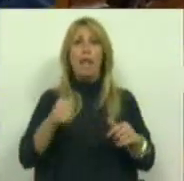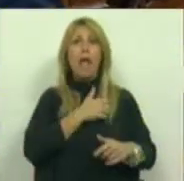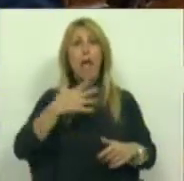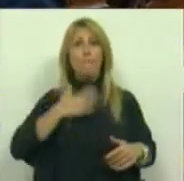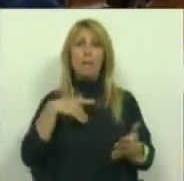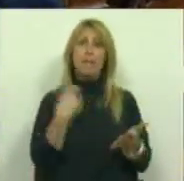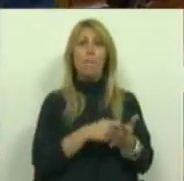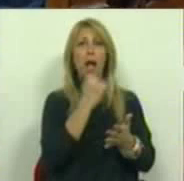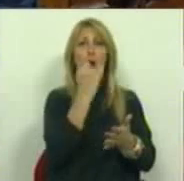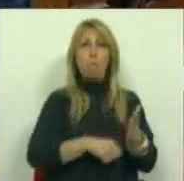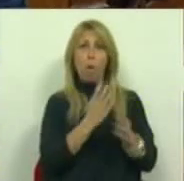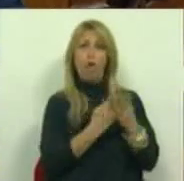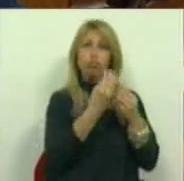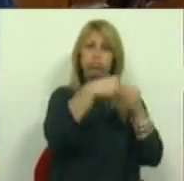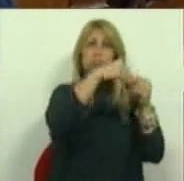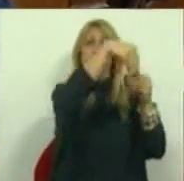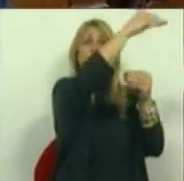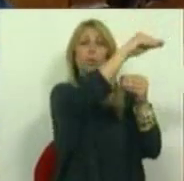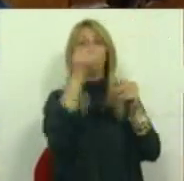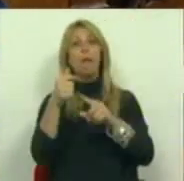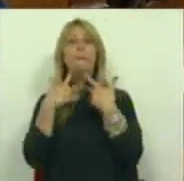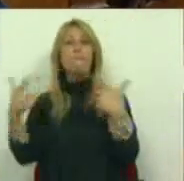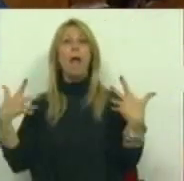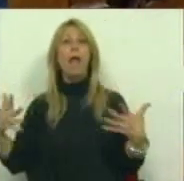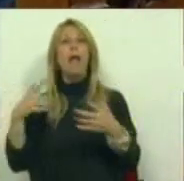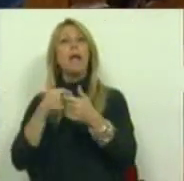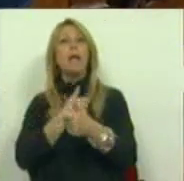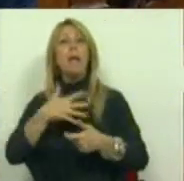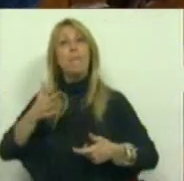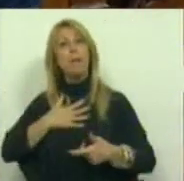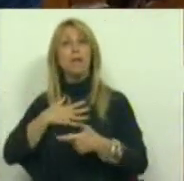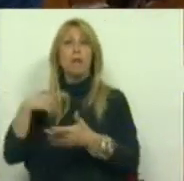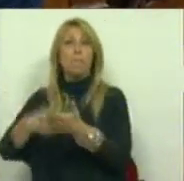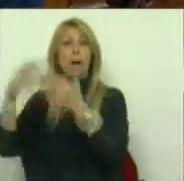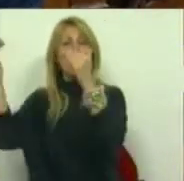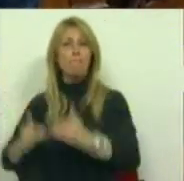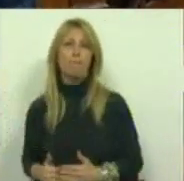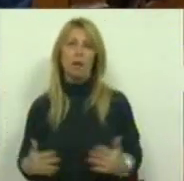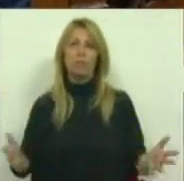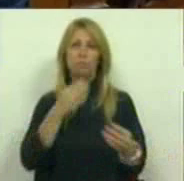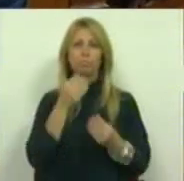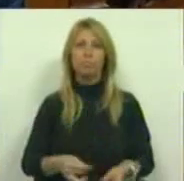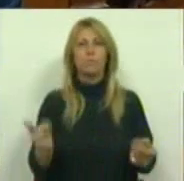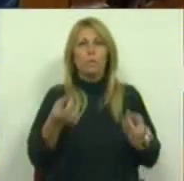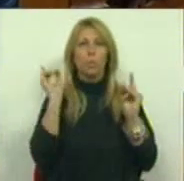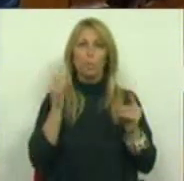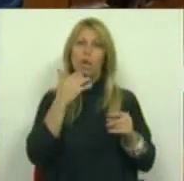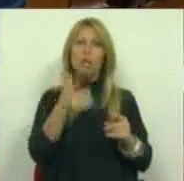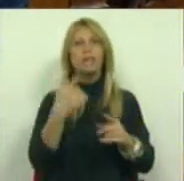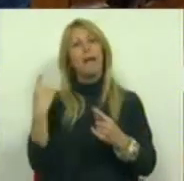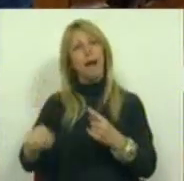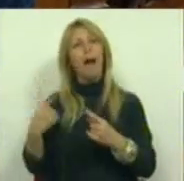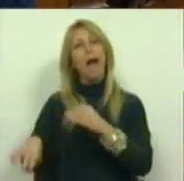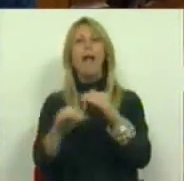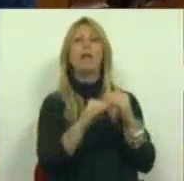empresas a fugir para pagar menos impostos. Não é aceitável nós dizermos que há equidade fiscal quando a desigualdade é gritante,